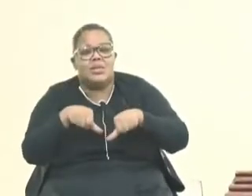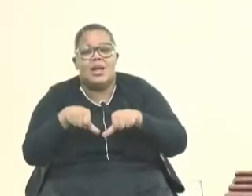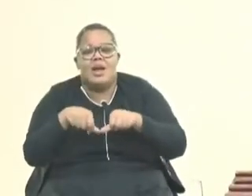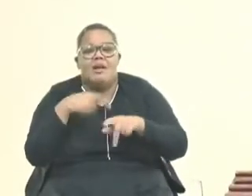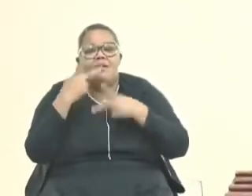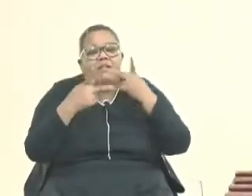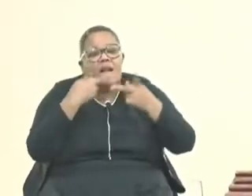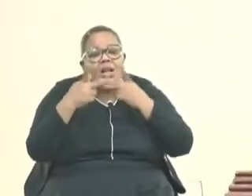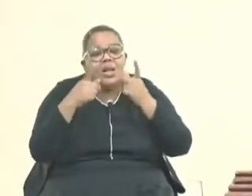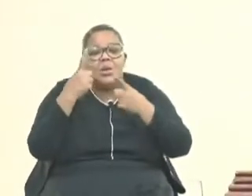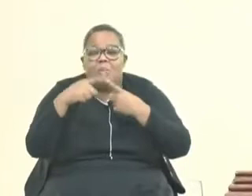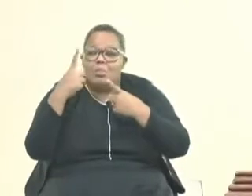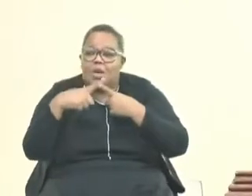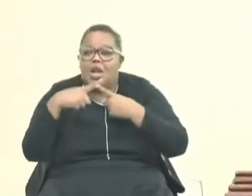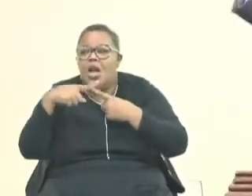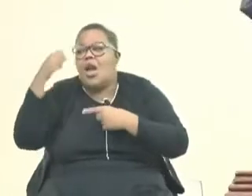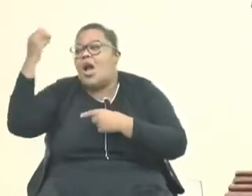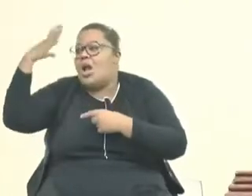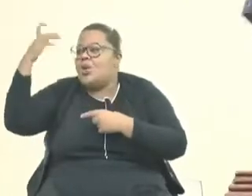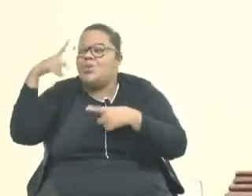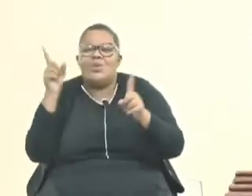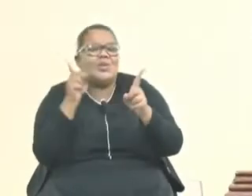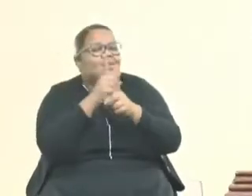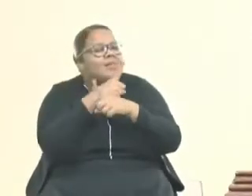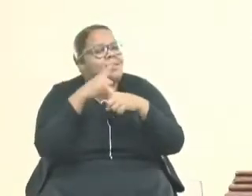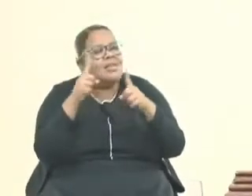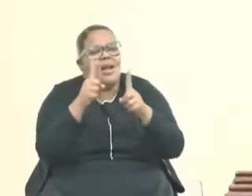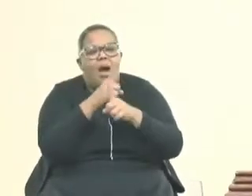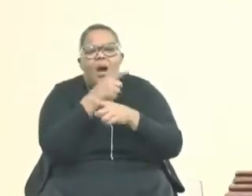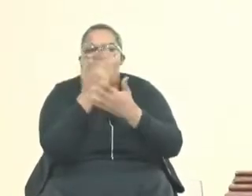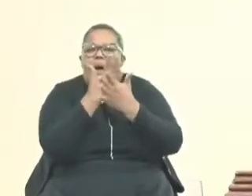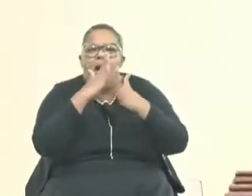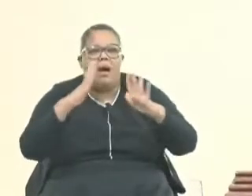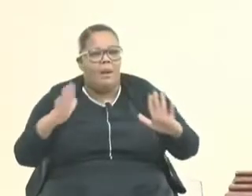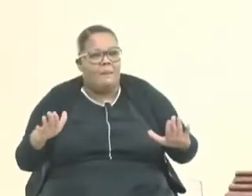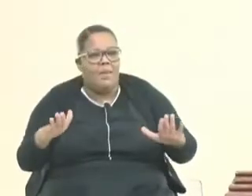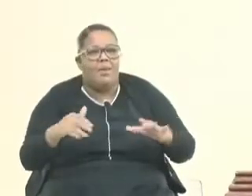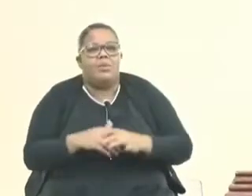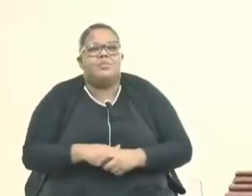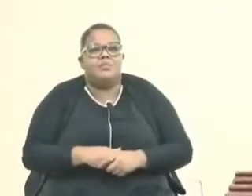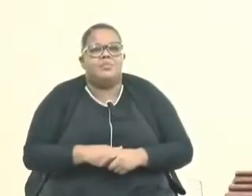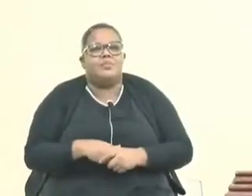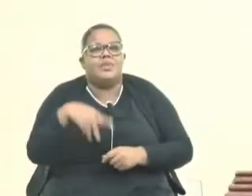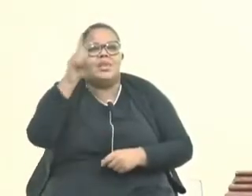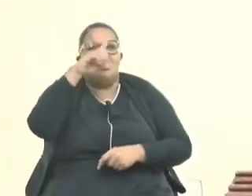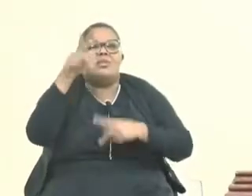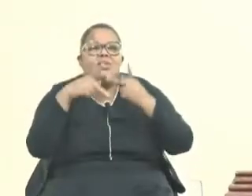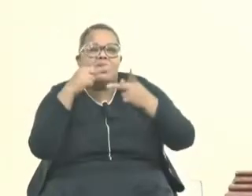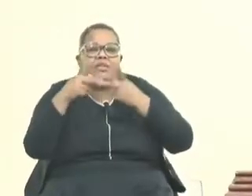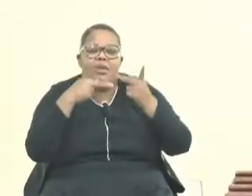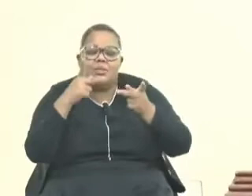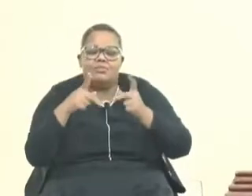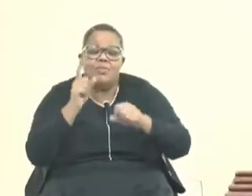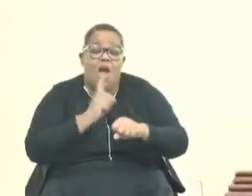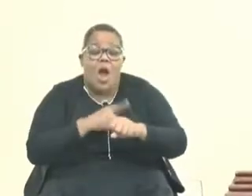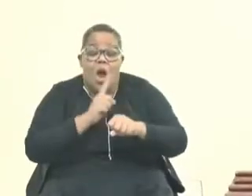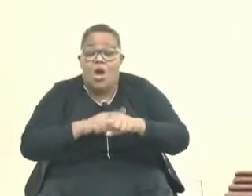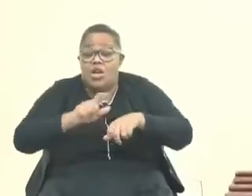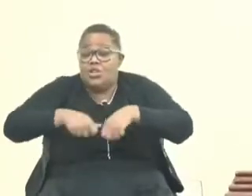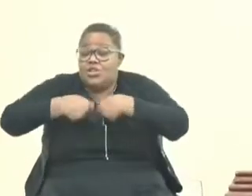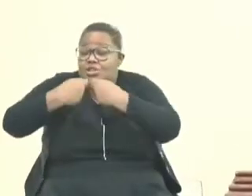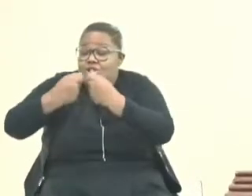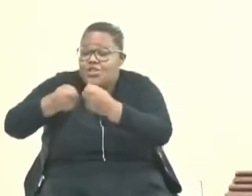porque a lâmpada a ainda não se apagou e Deus está dizendo é hora de colocar azeite da lamparina